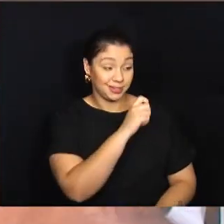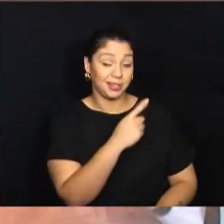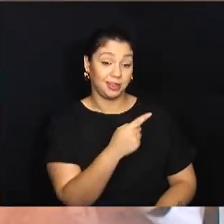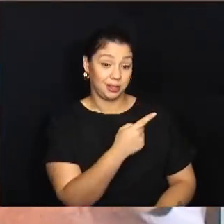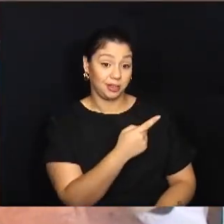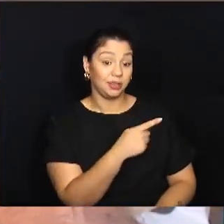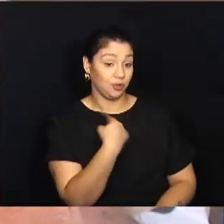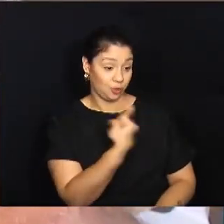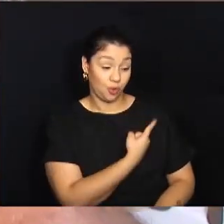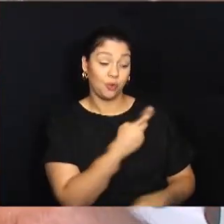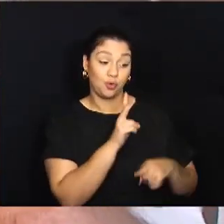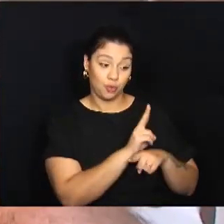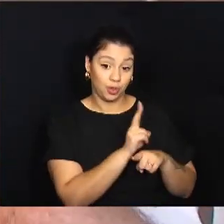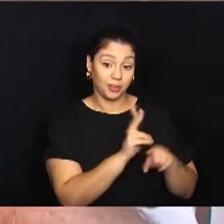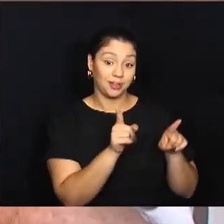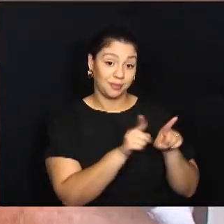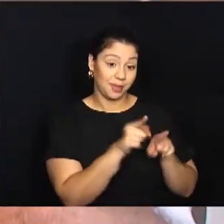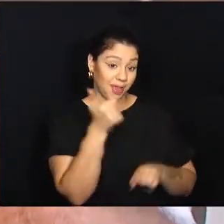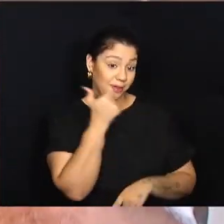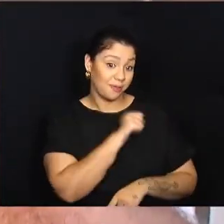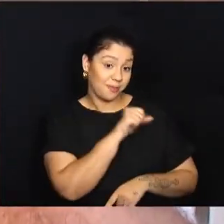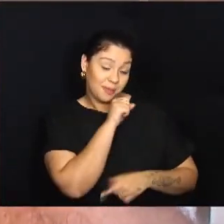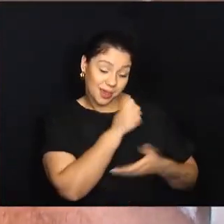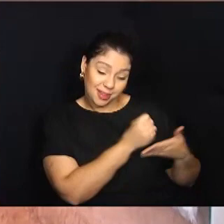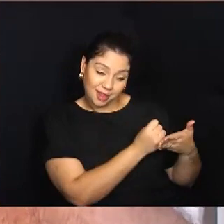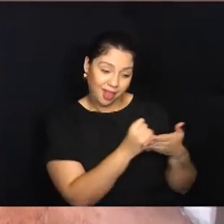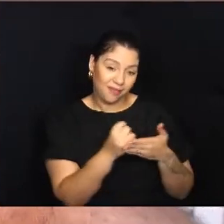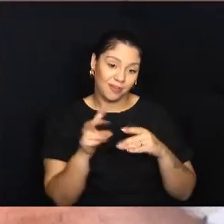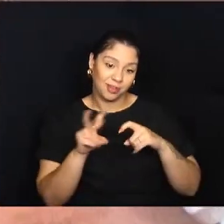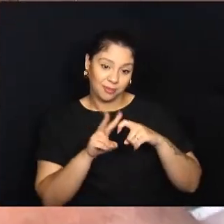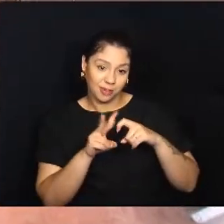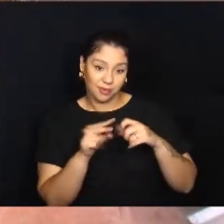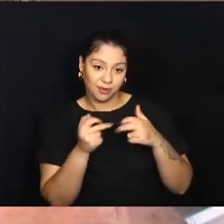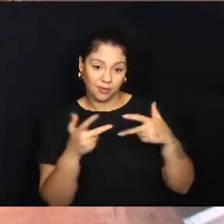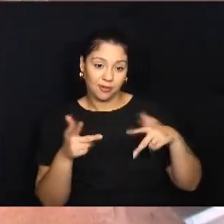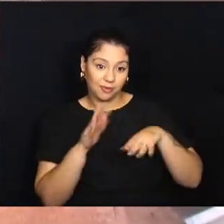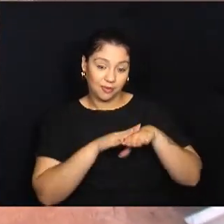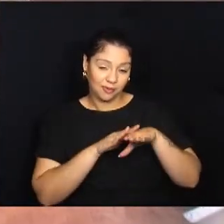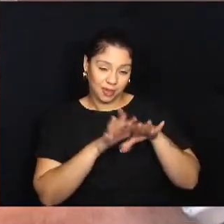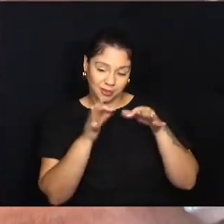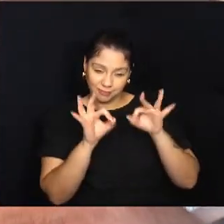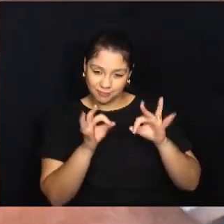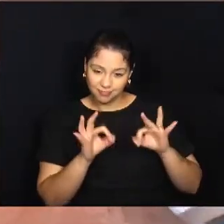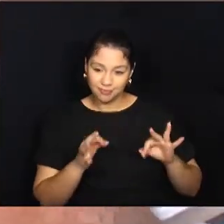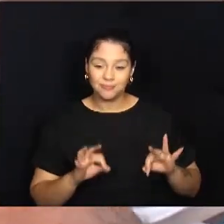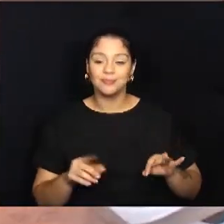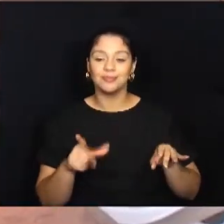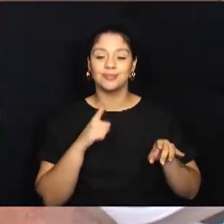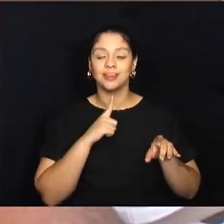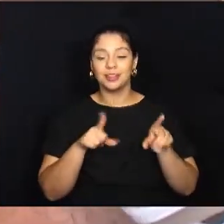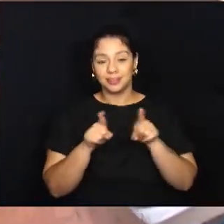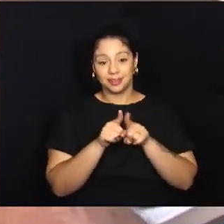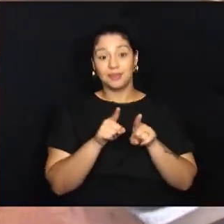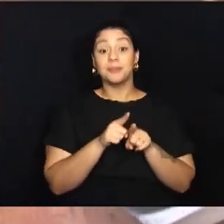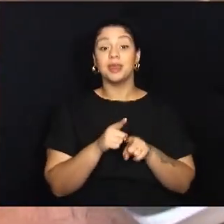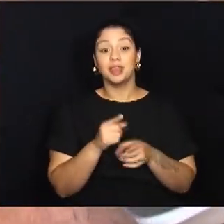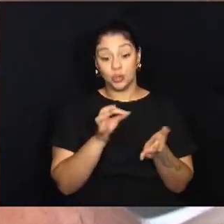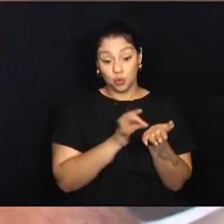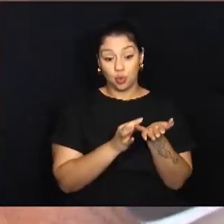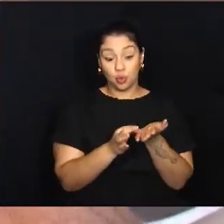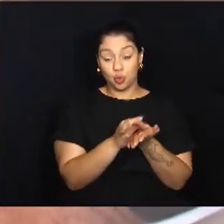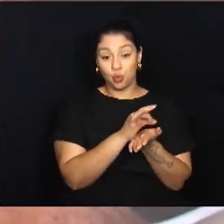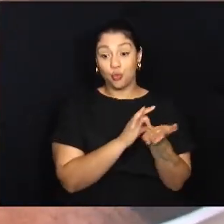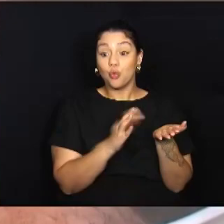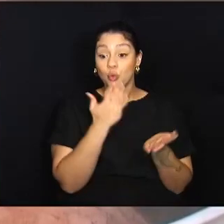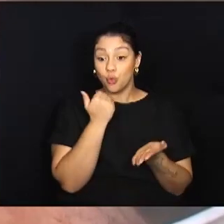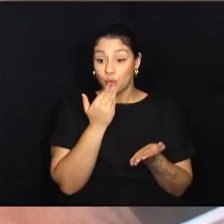mamãe cuidar bem também, levar no veterinário, fazer todos os procedimentos direitinho, dar uma boa ração para ela, que é muito